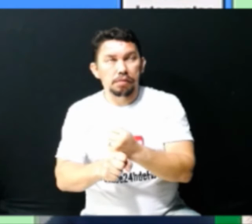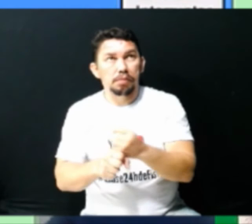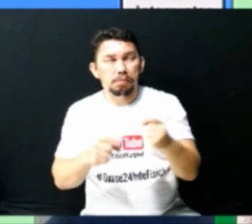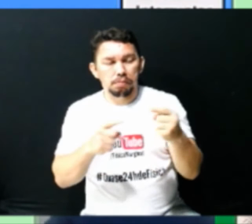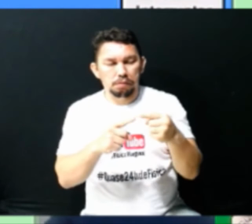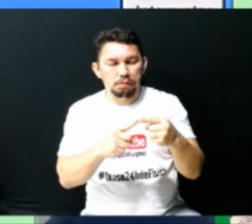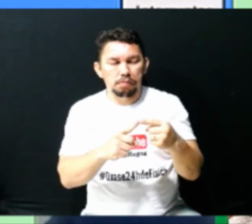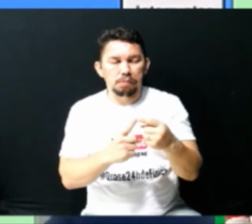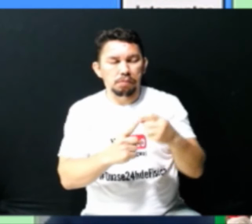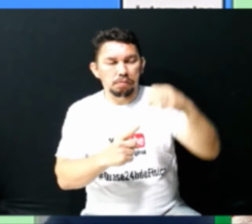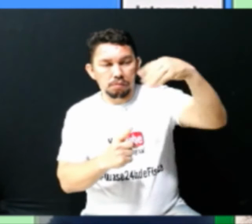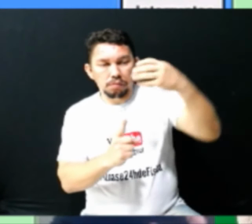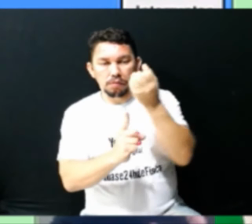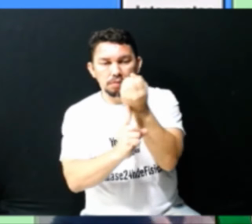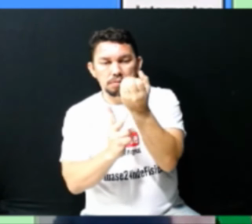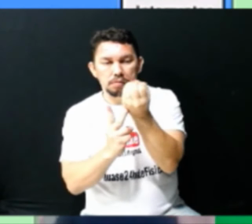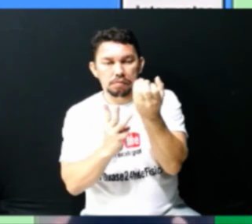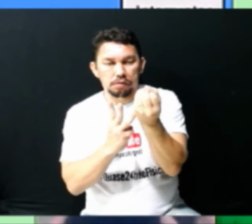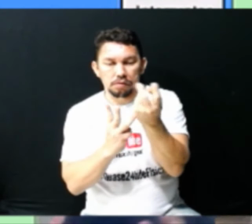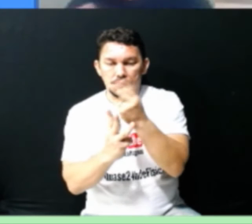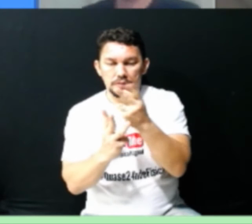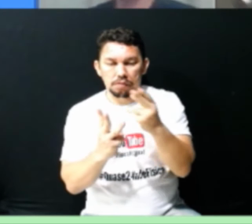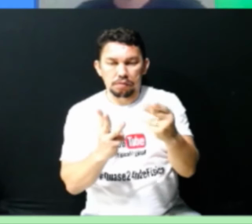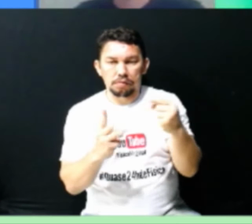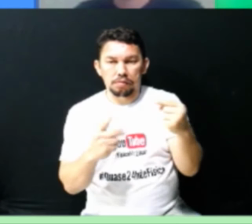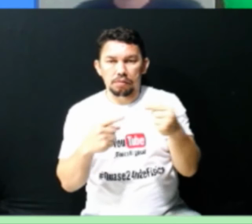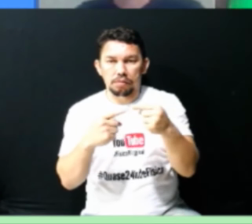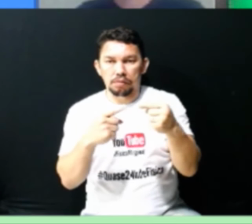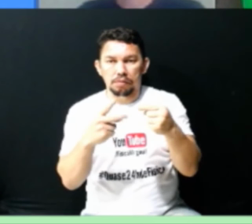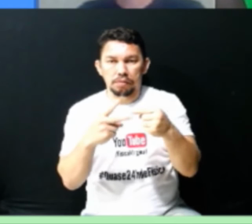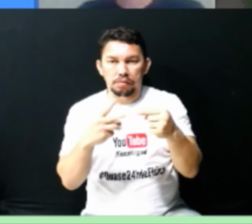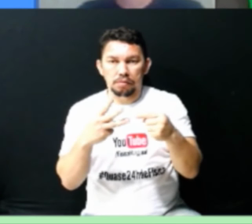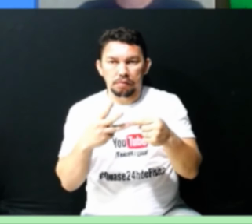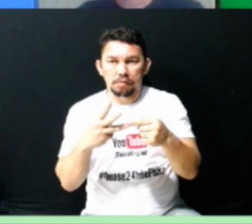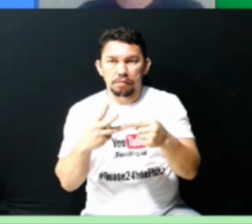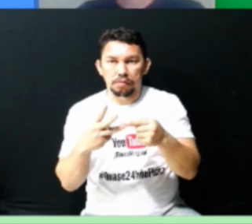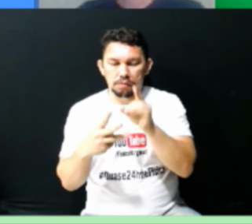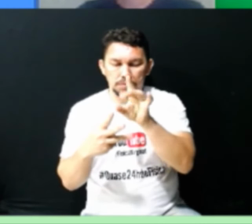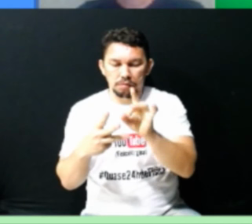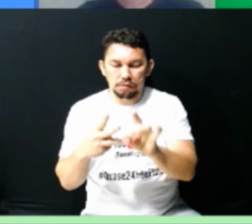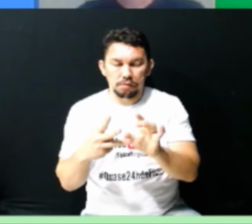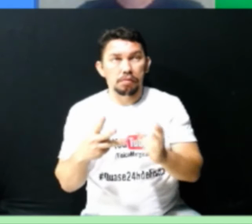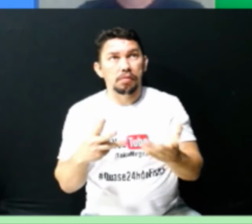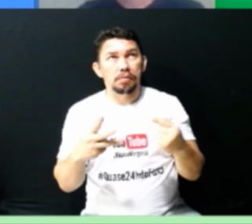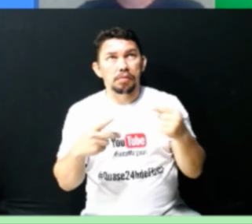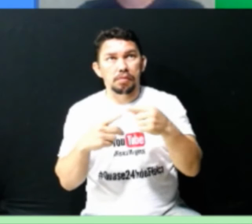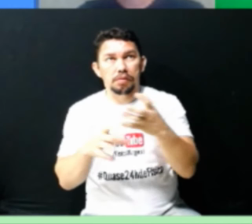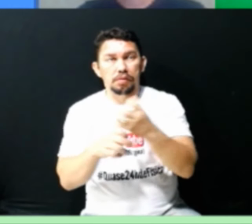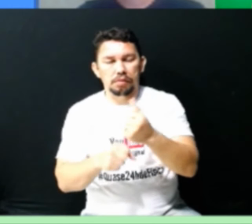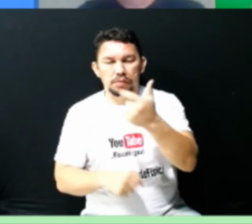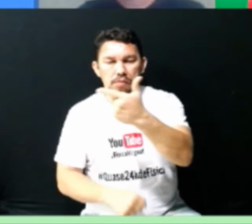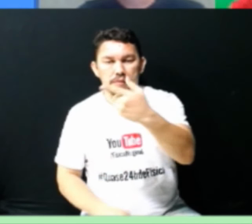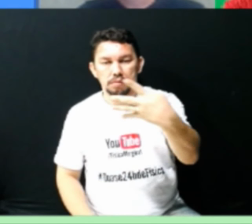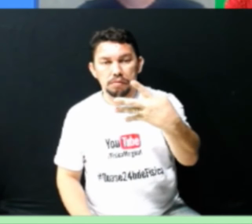ligadas em série, logo a tensão vai ser dividida igualmente para cada uma delas. Eu tenho 24 volts aqui, 8